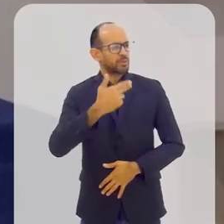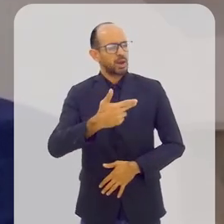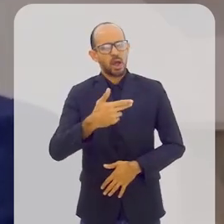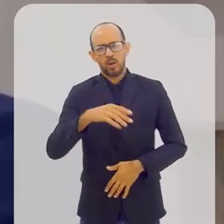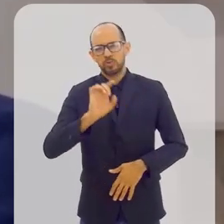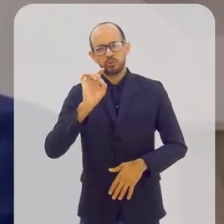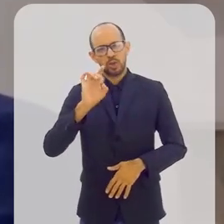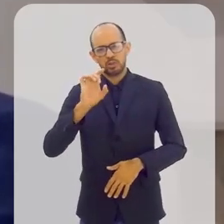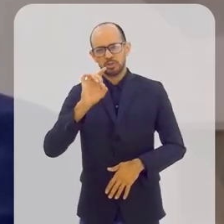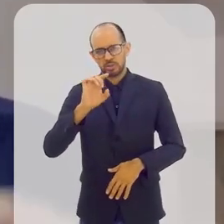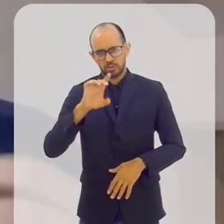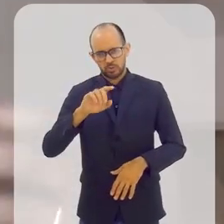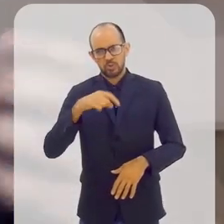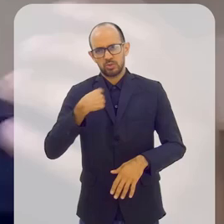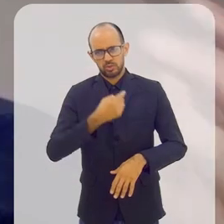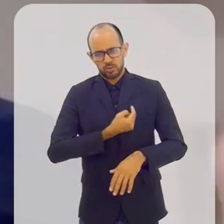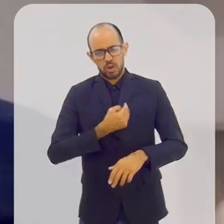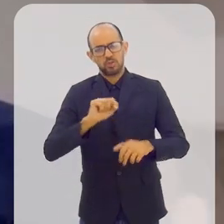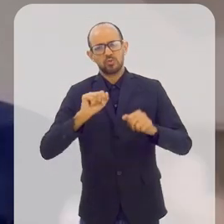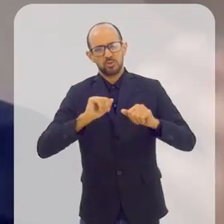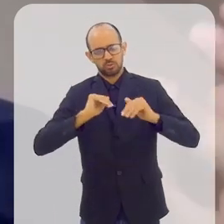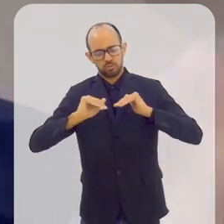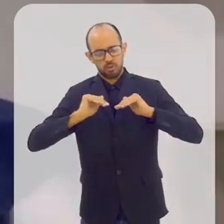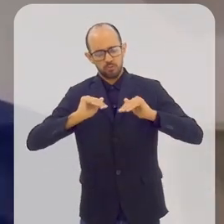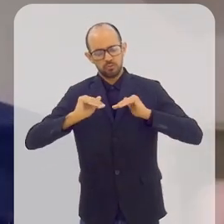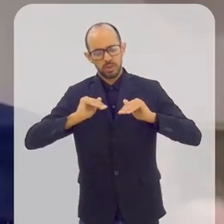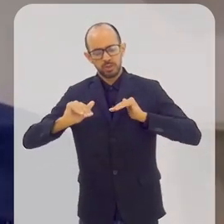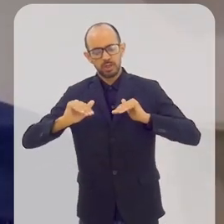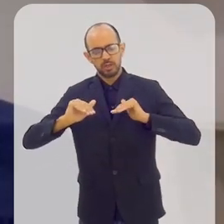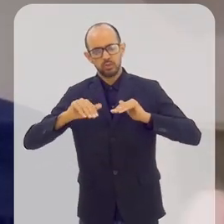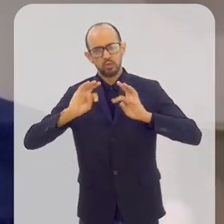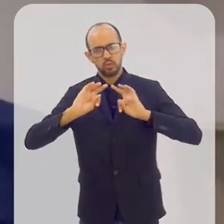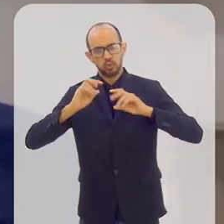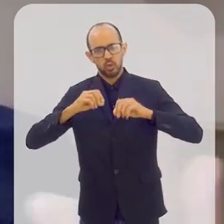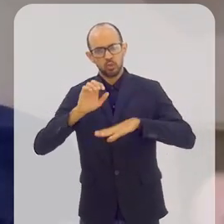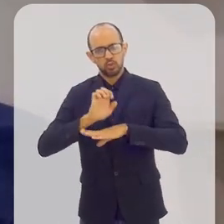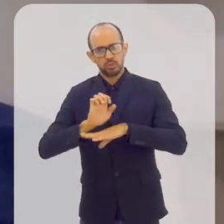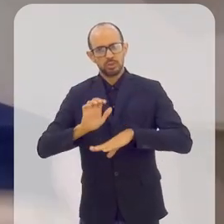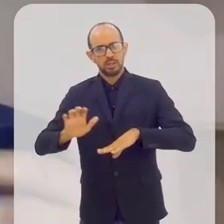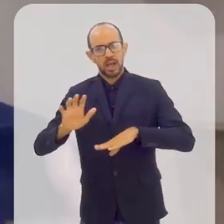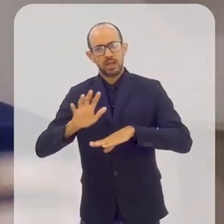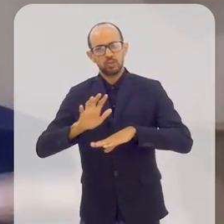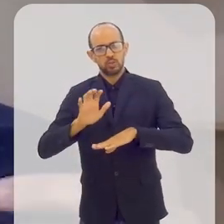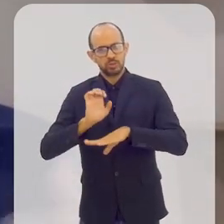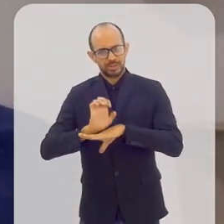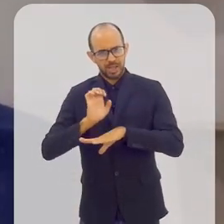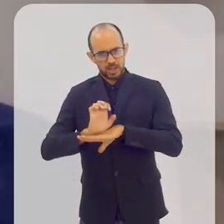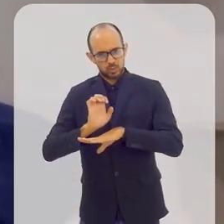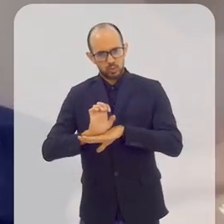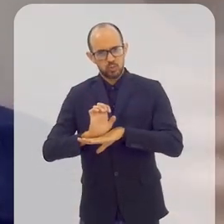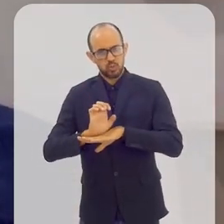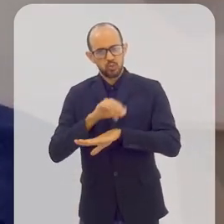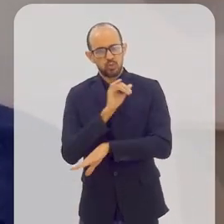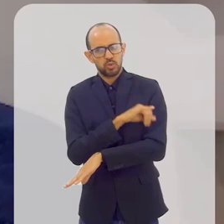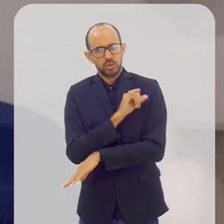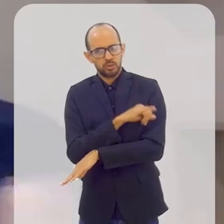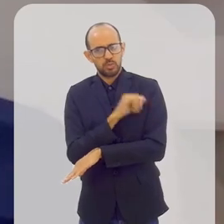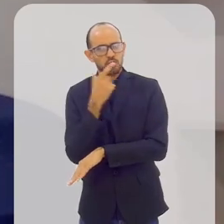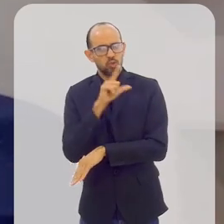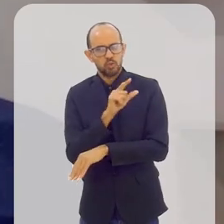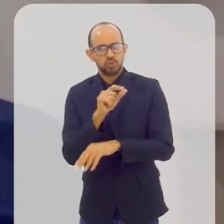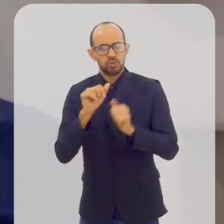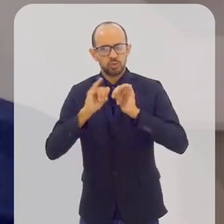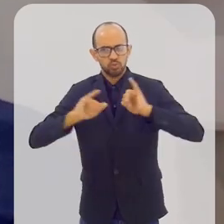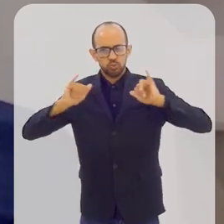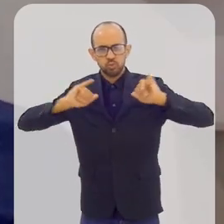natural, autônoma, e a gente vai movimentando o território do Estado do Rio de Janeiro para que nós possamos alcançar o maior número